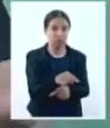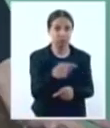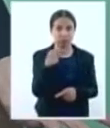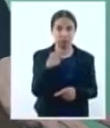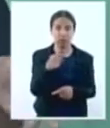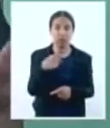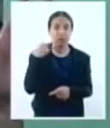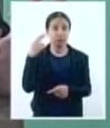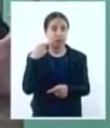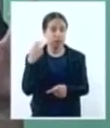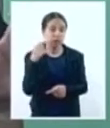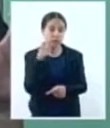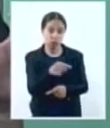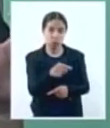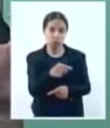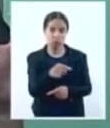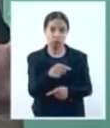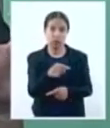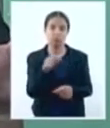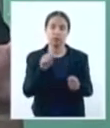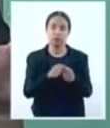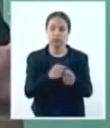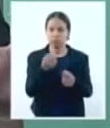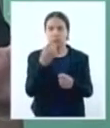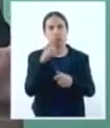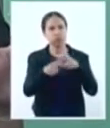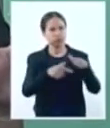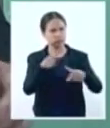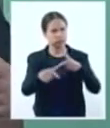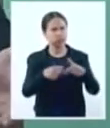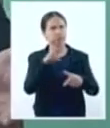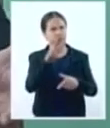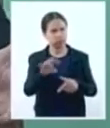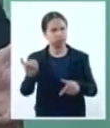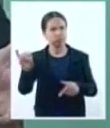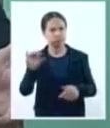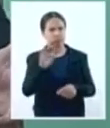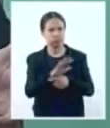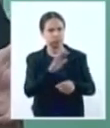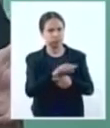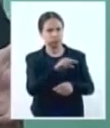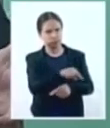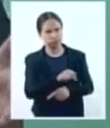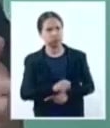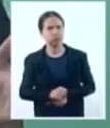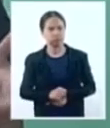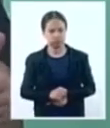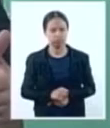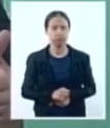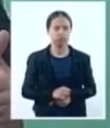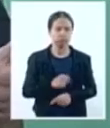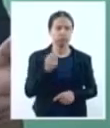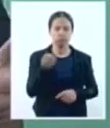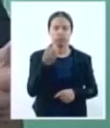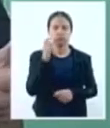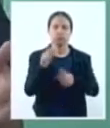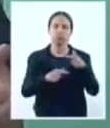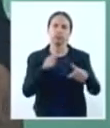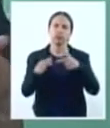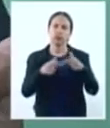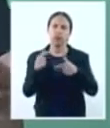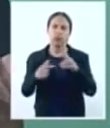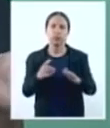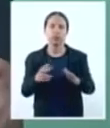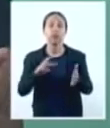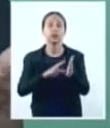a fazer um bom trabalho. Isso não dá para a gente negar. Né? Sim. E fazer um bom trabalho implica no risco grande de você